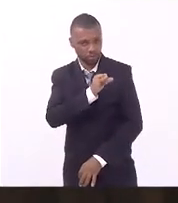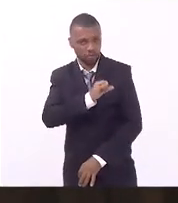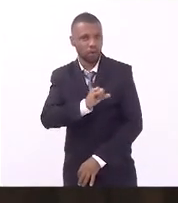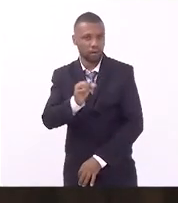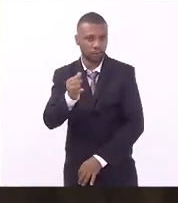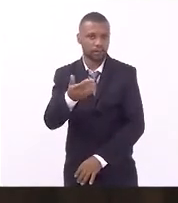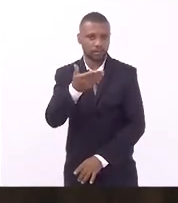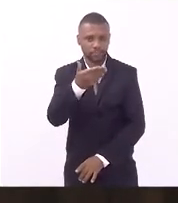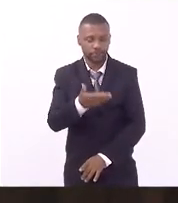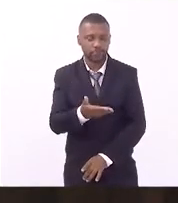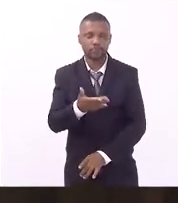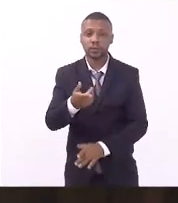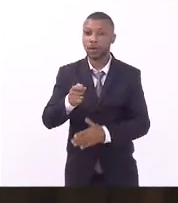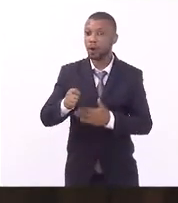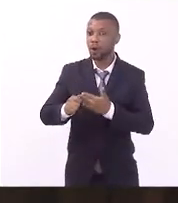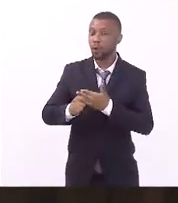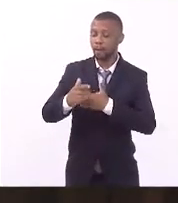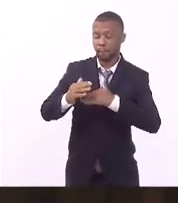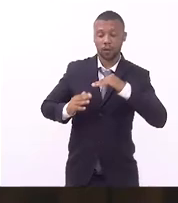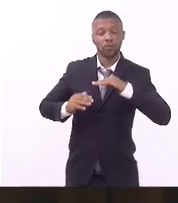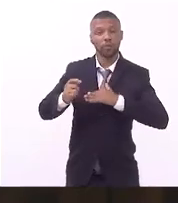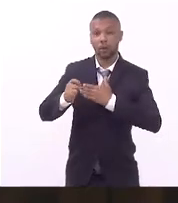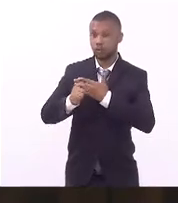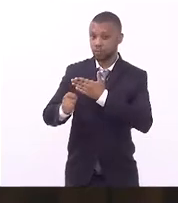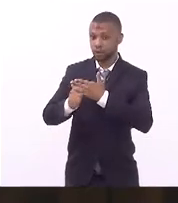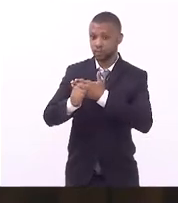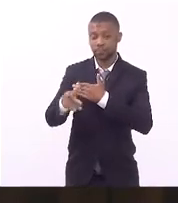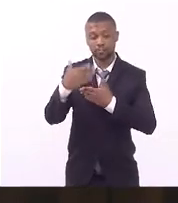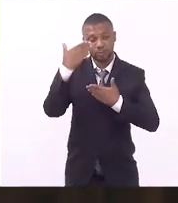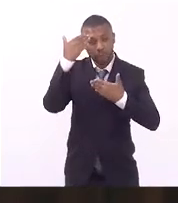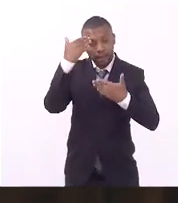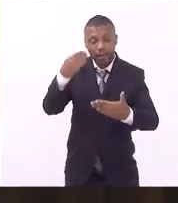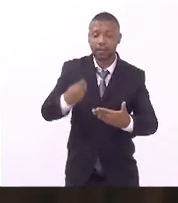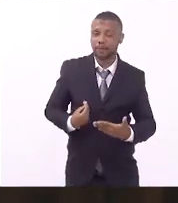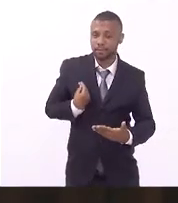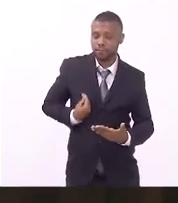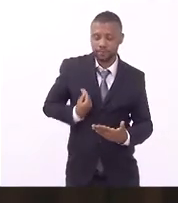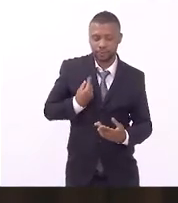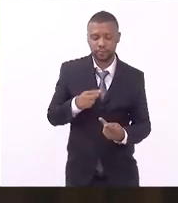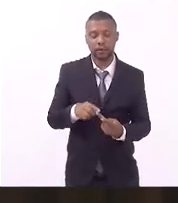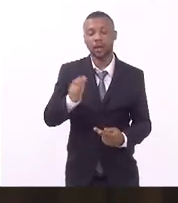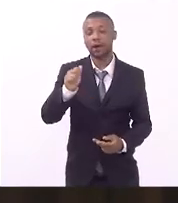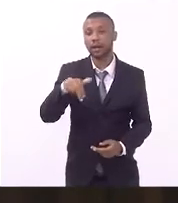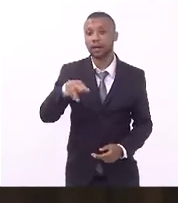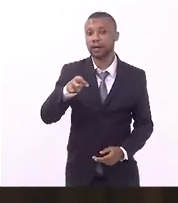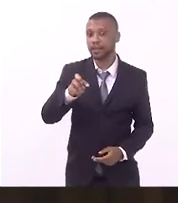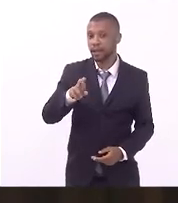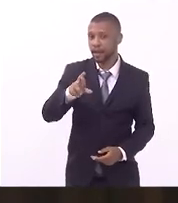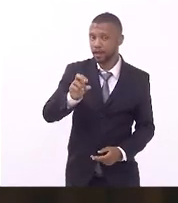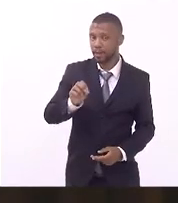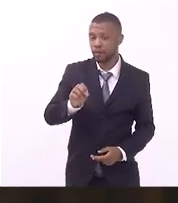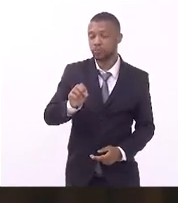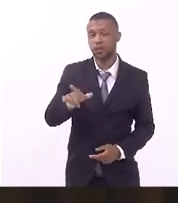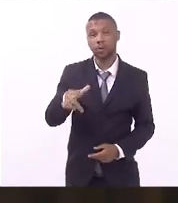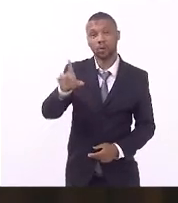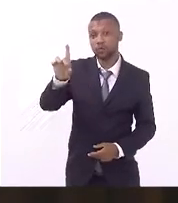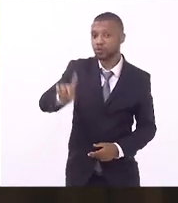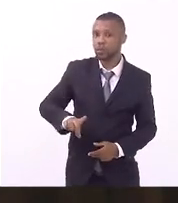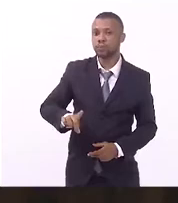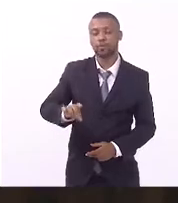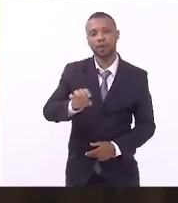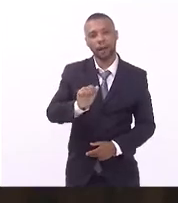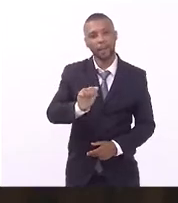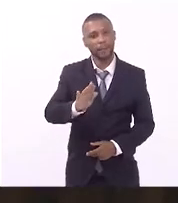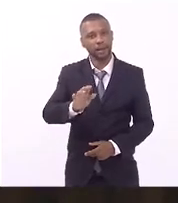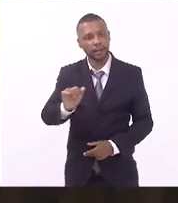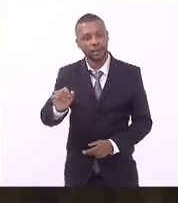Brigas, jornalista. Muito obrigada pela sua presença. Antero Luiz, diretor da ABI. Andréia